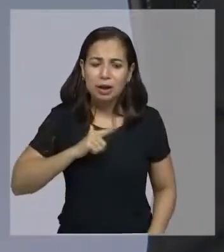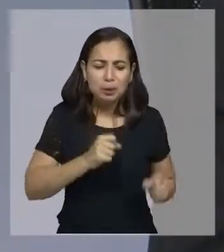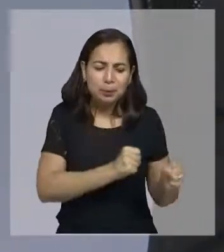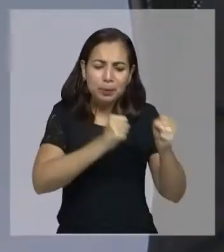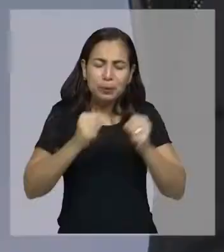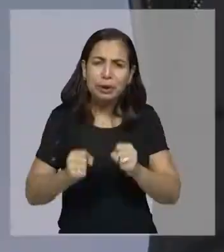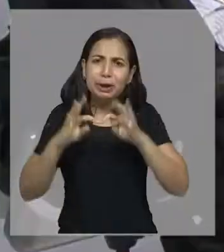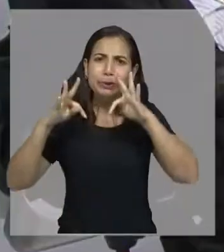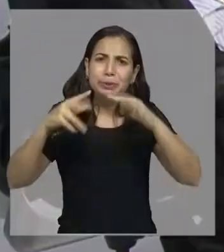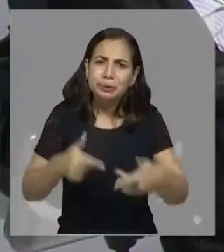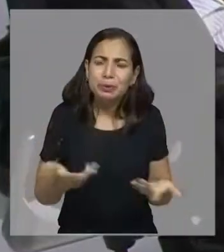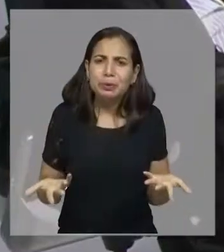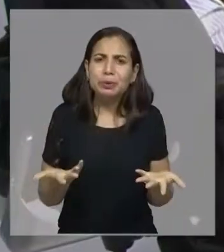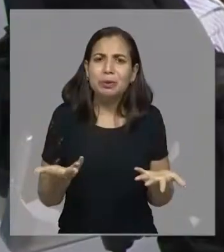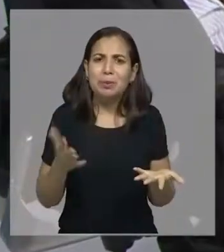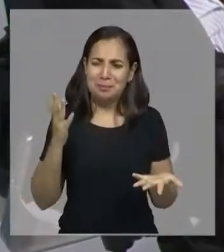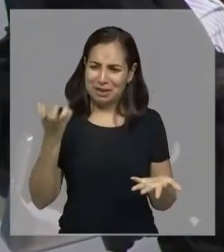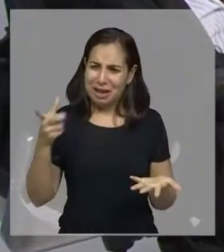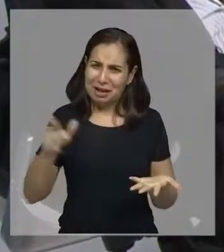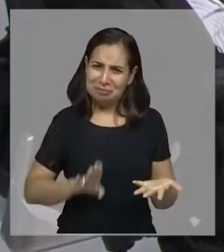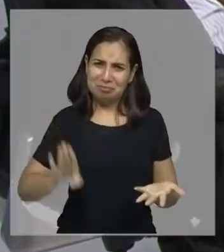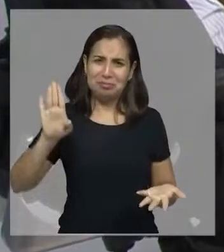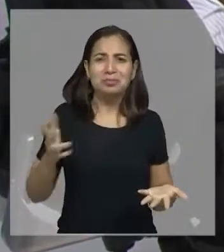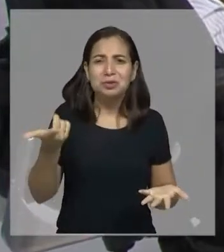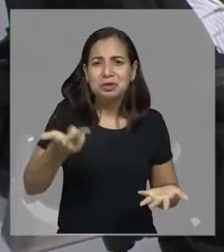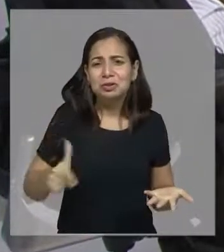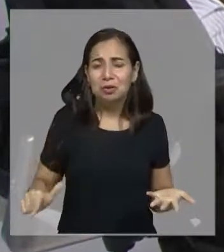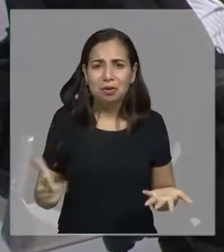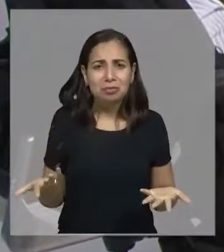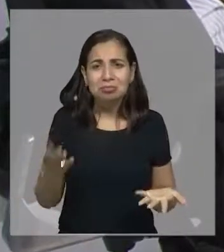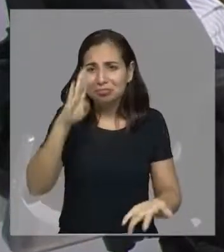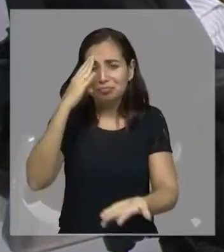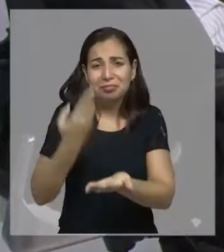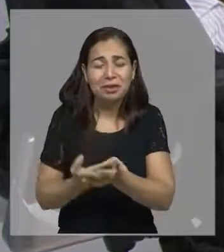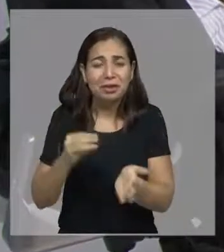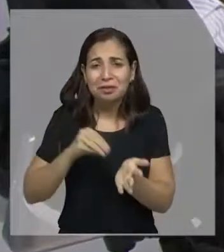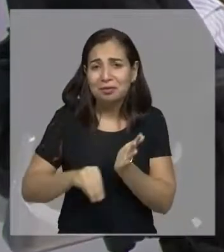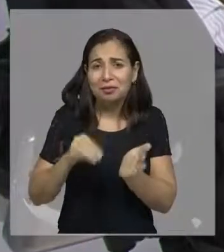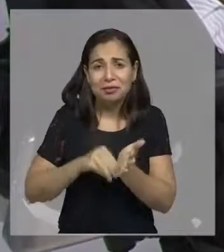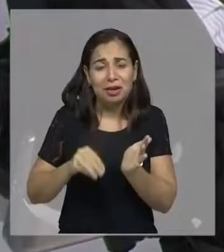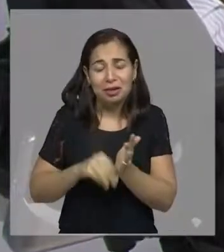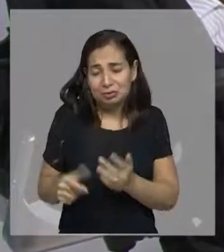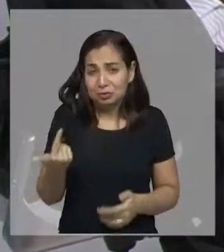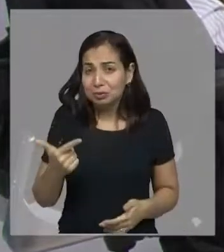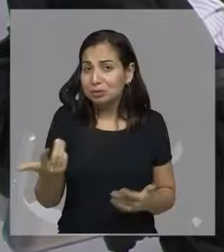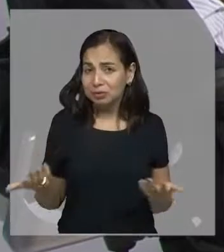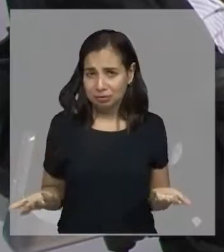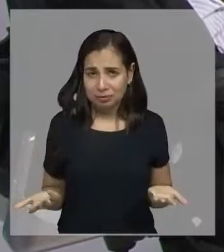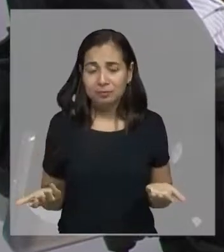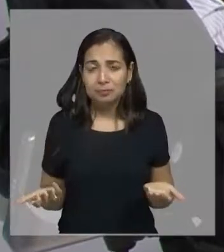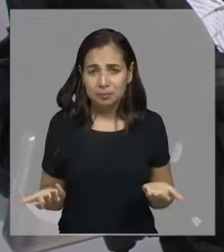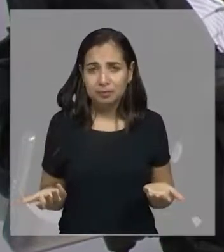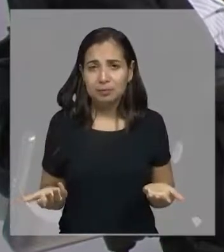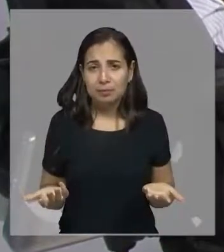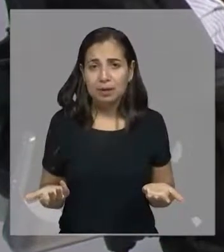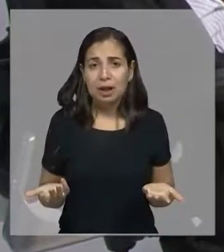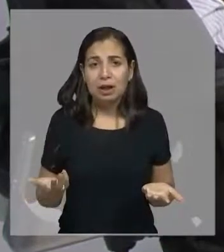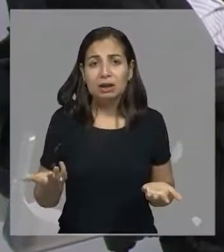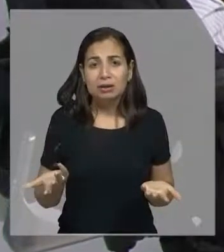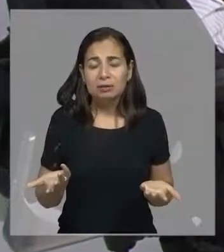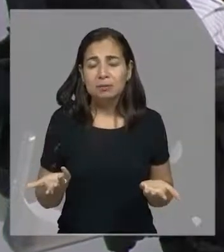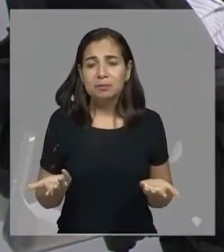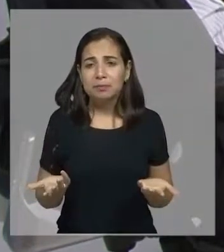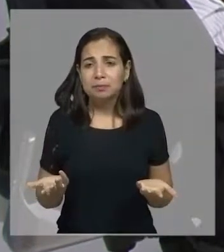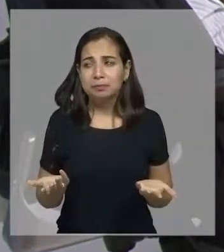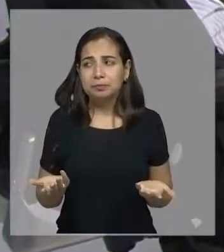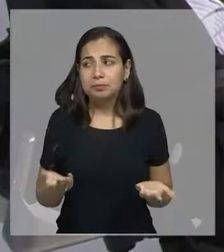se a população nessa apatia também estivesse cega, não está. Eu que ando muito em